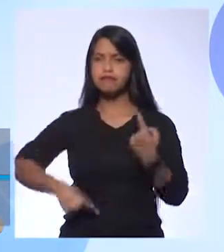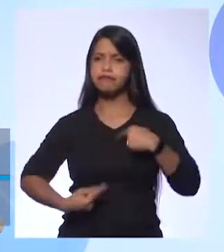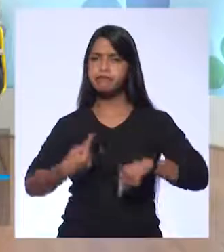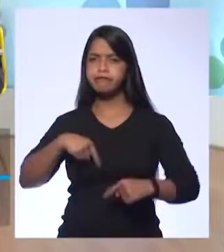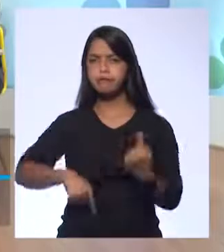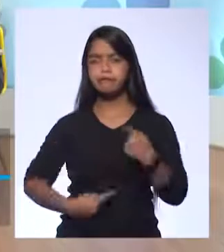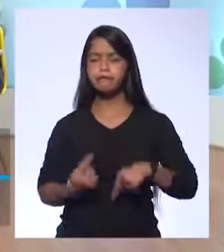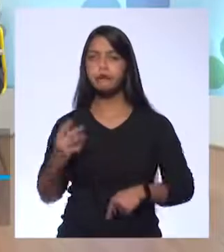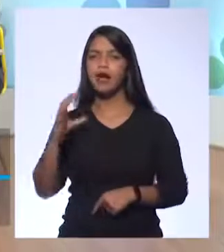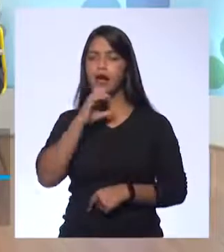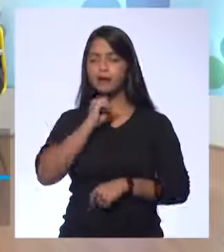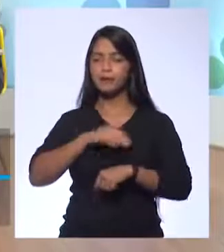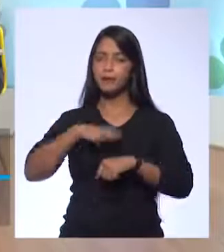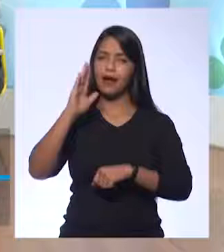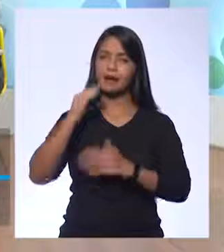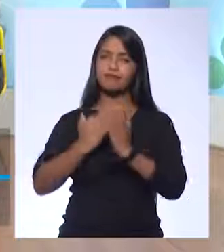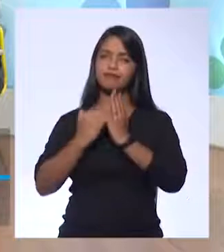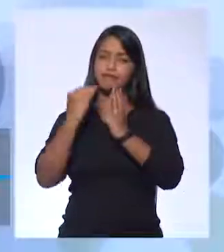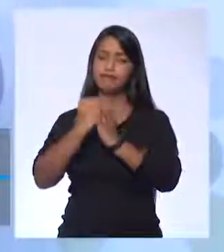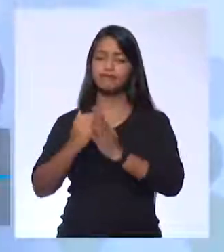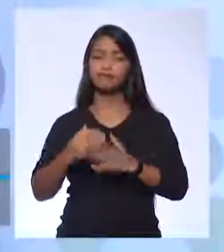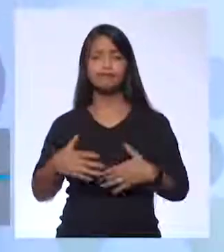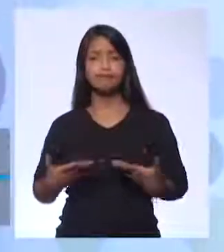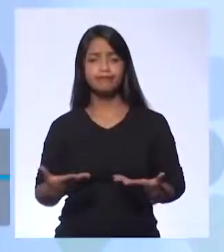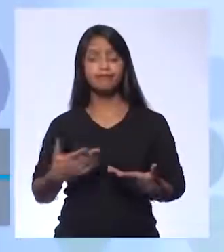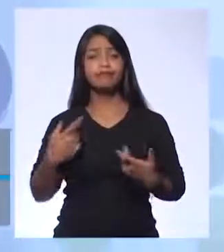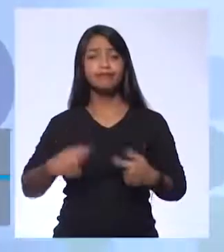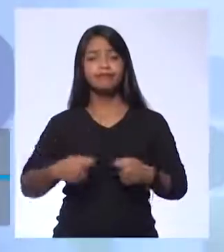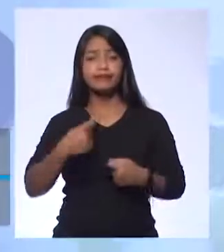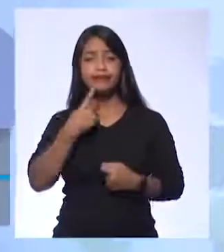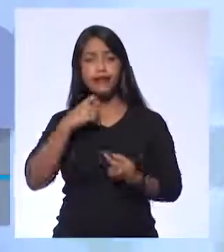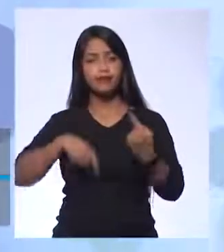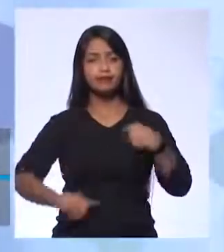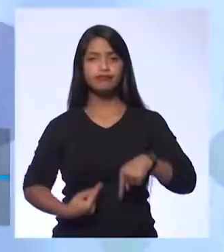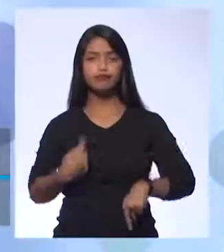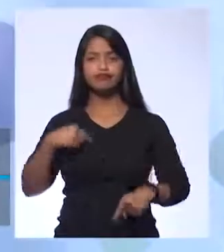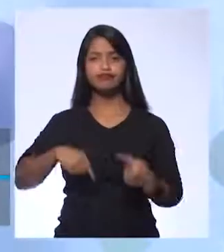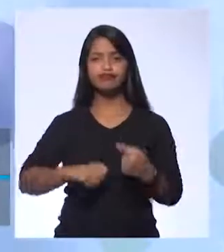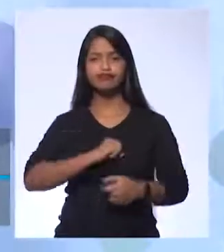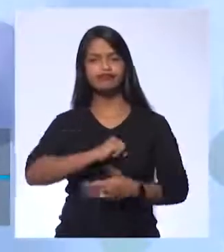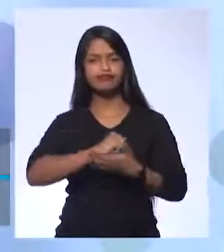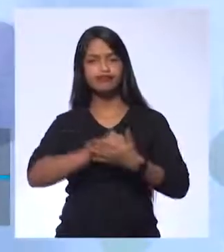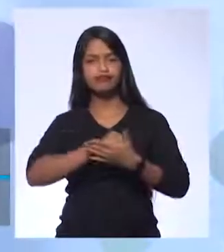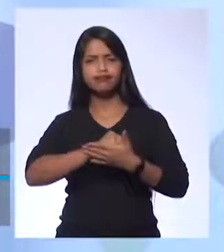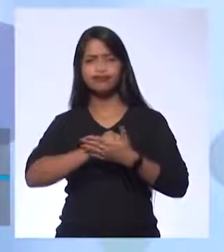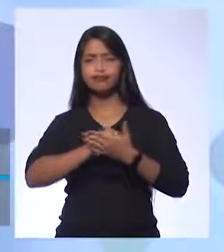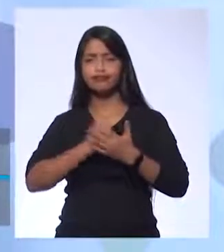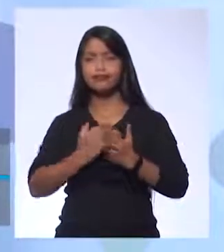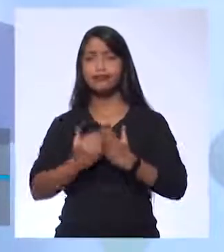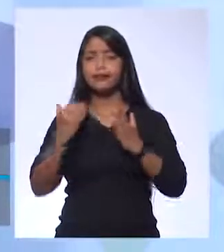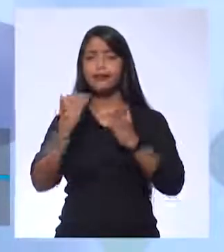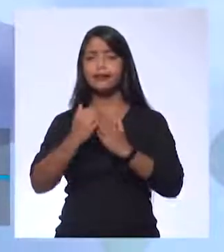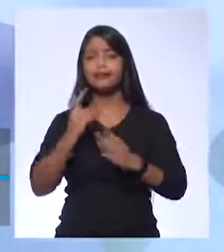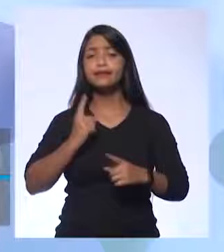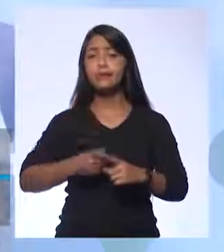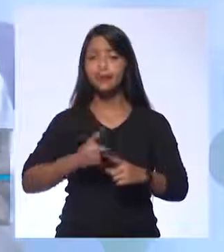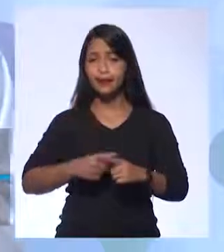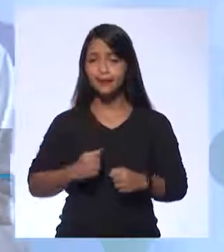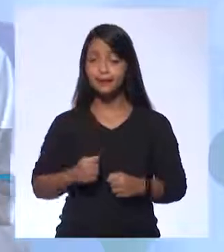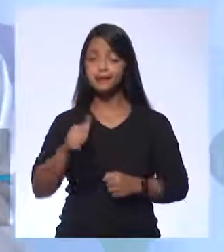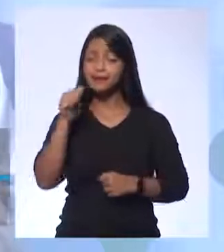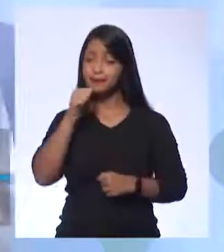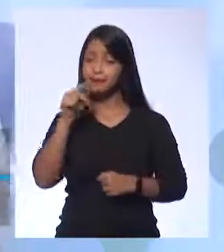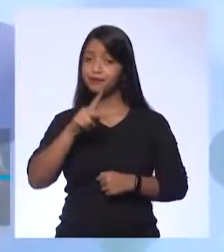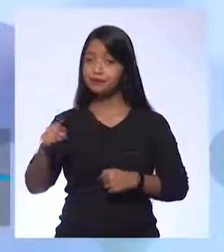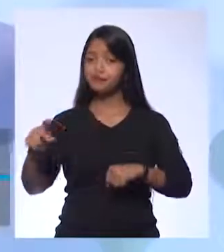bem. Então, gente, por que precisa bombear mais sangue, né? Teve a professora aqui que deu uma dica e alguns outros